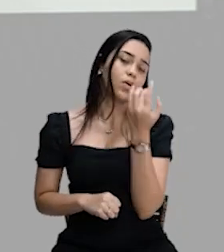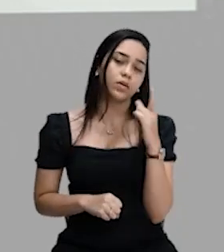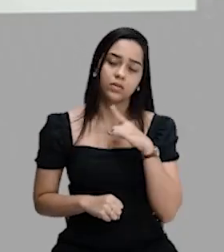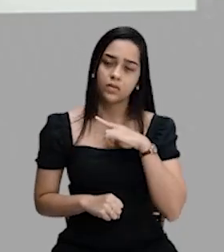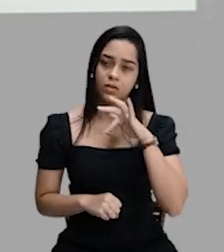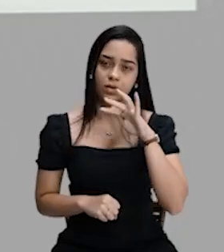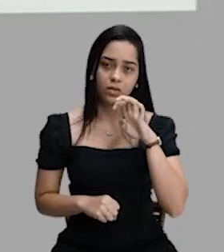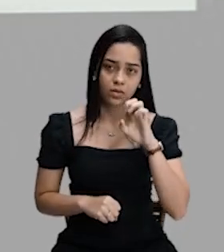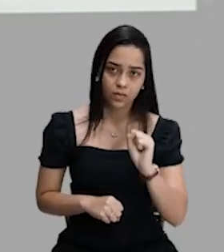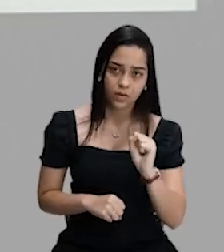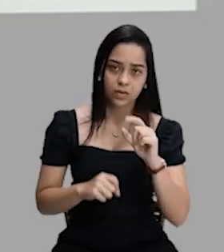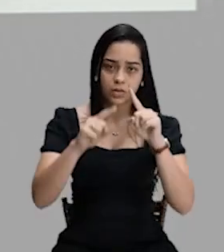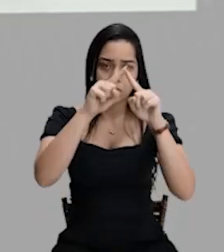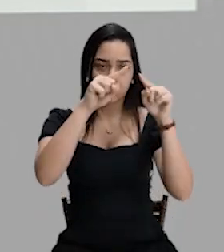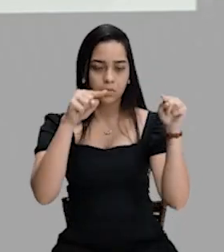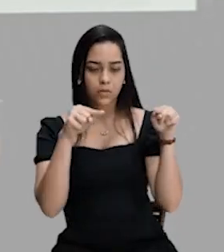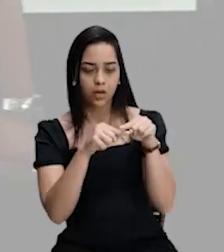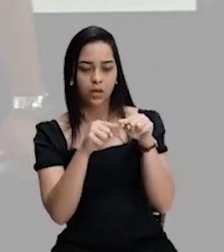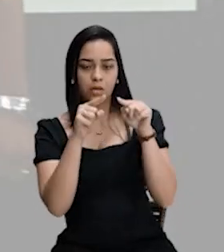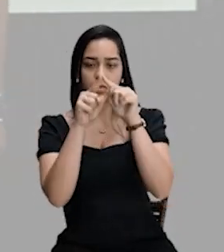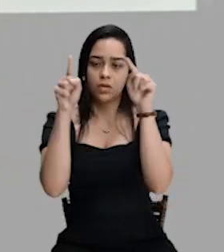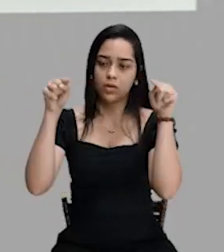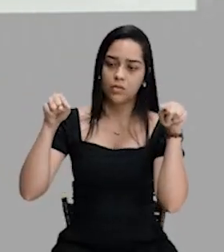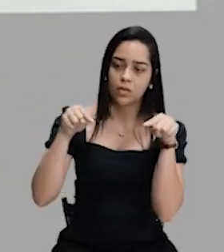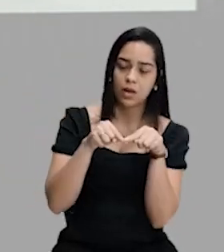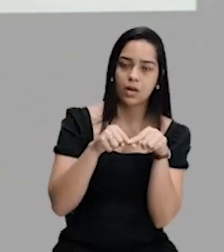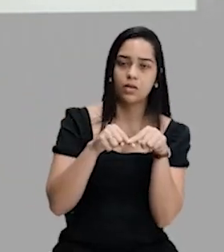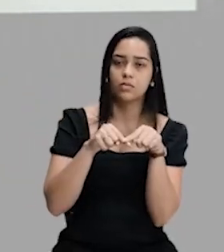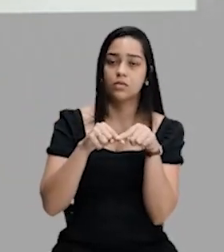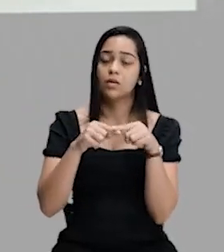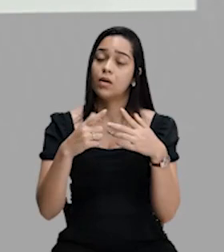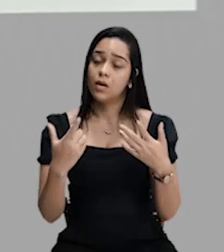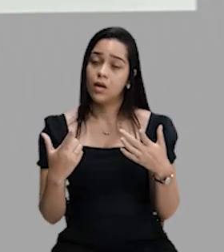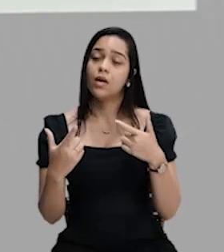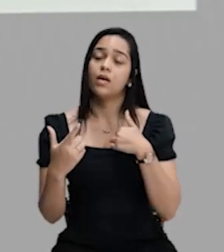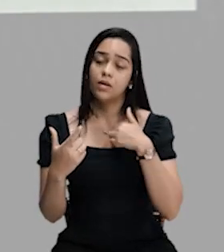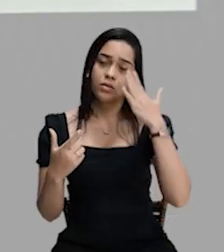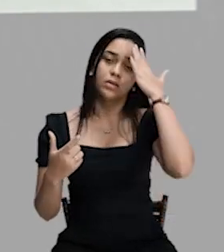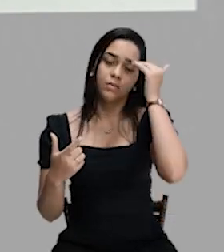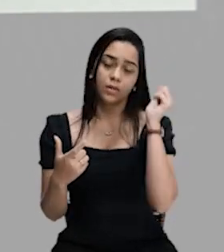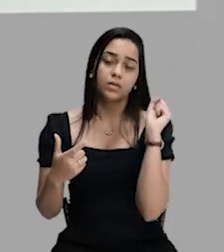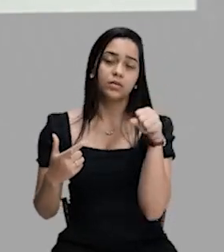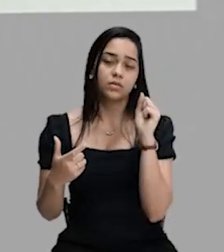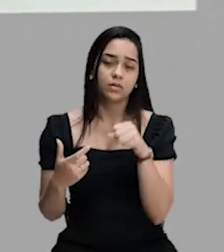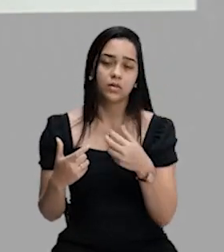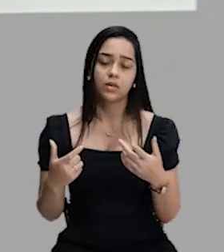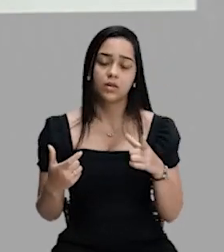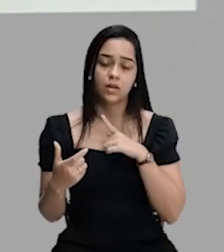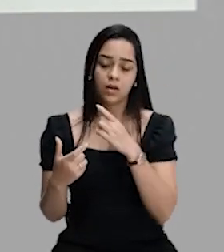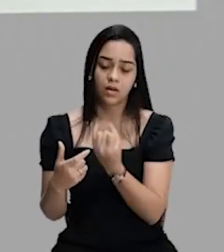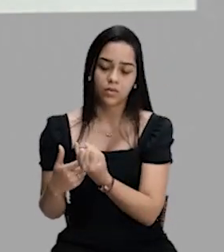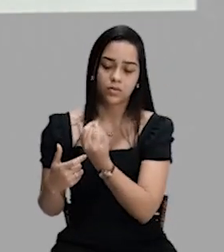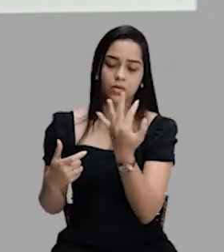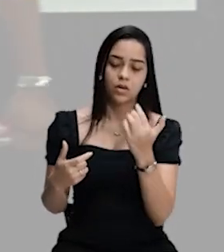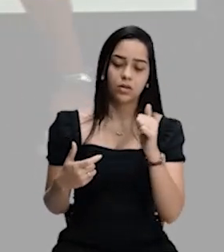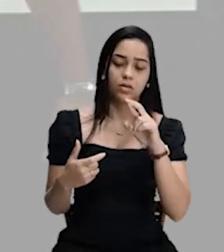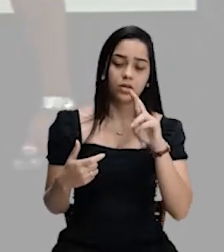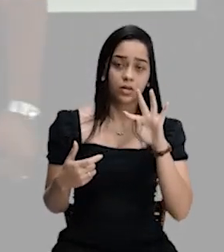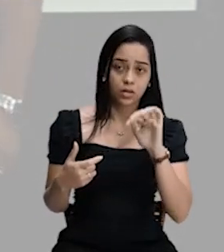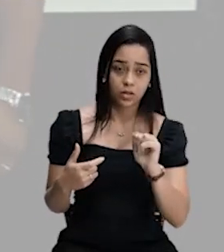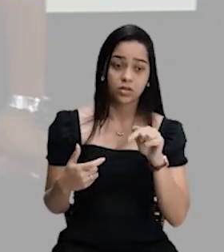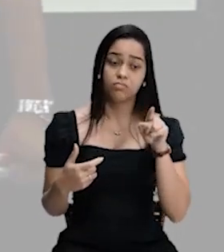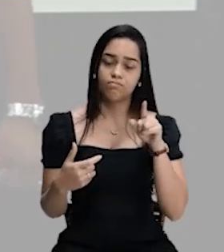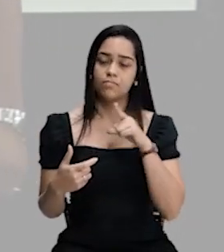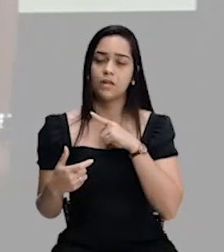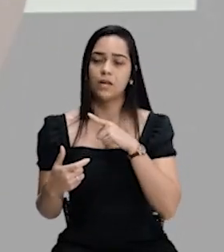Faces elas são triangulares quadriculares pentagonais eu tenho como saber a quantidade de arestas que ela